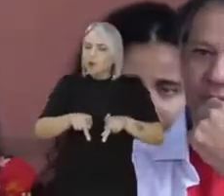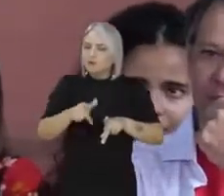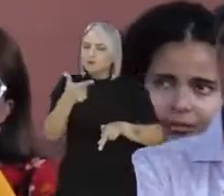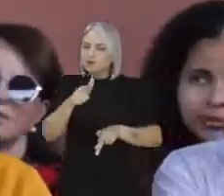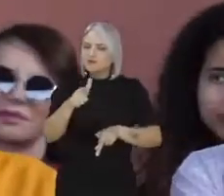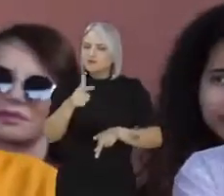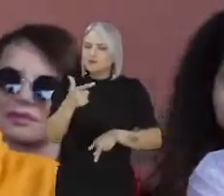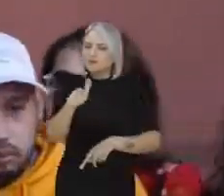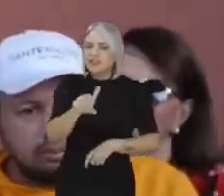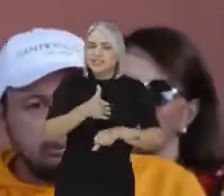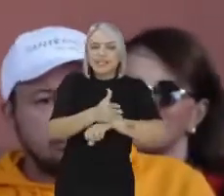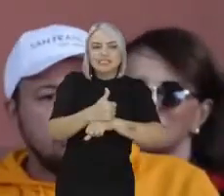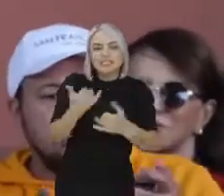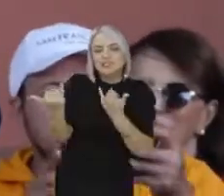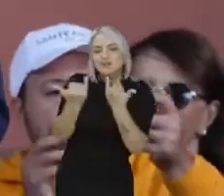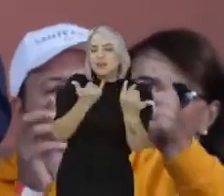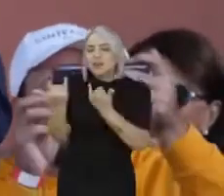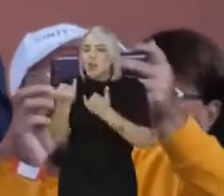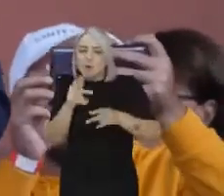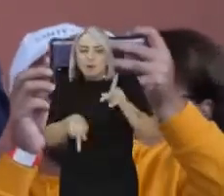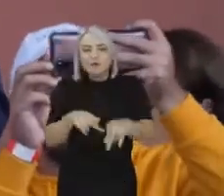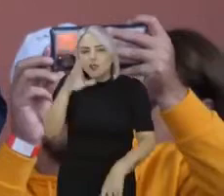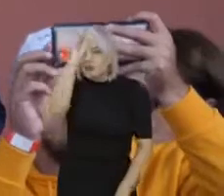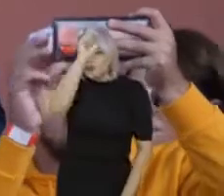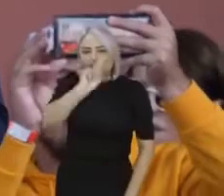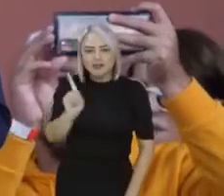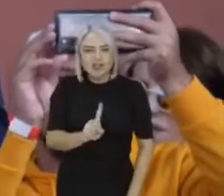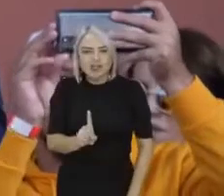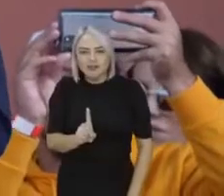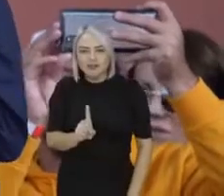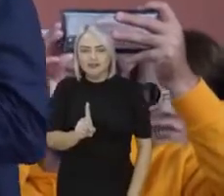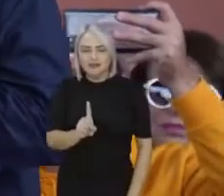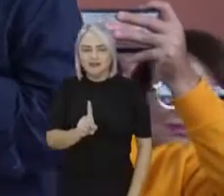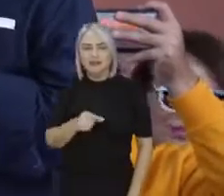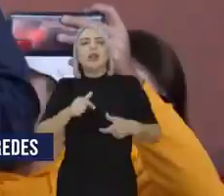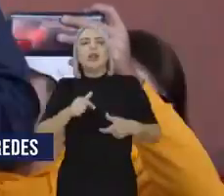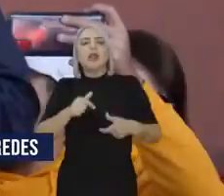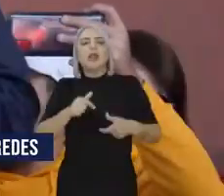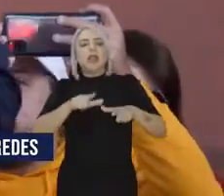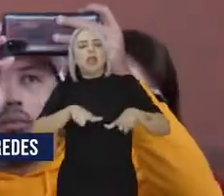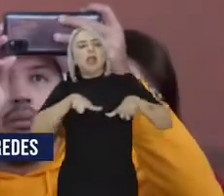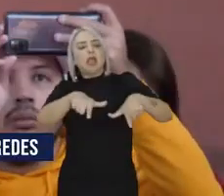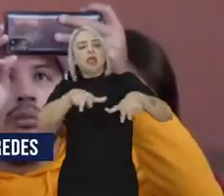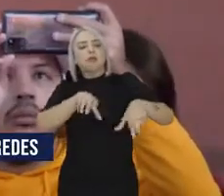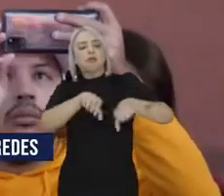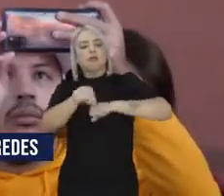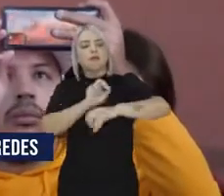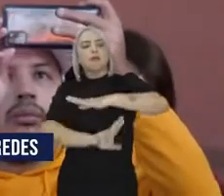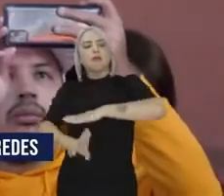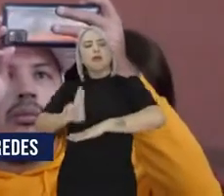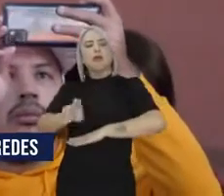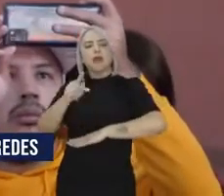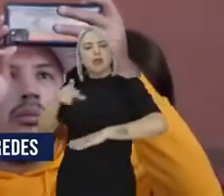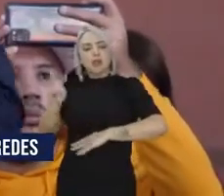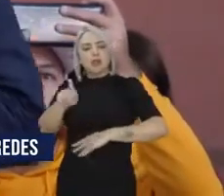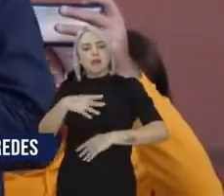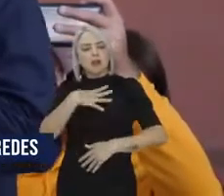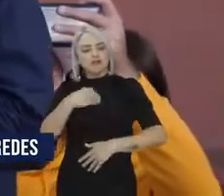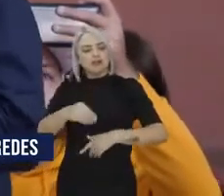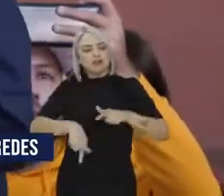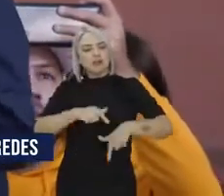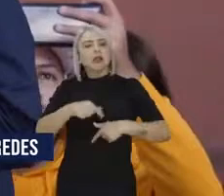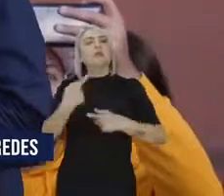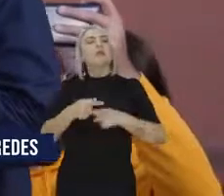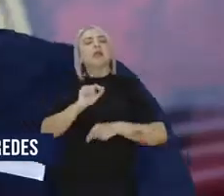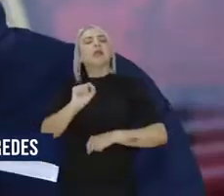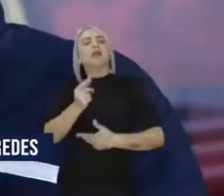aprendesse, para que o povo não fosse culto. Para que dar diploma universitário para filho de trabalhador? Para que uma